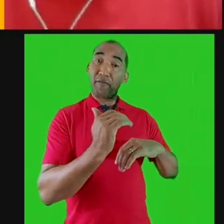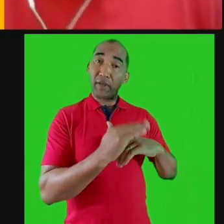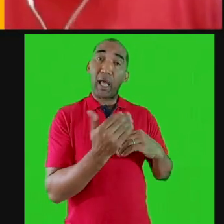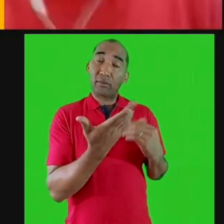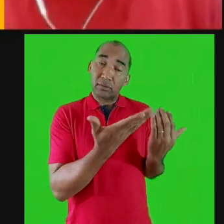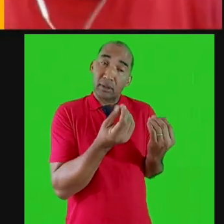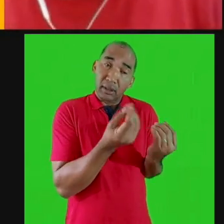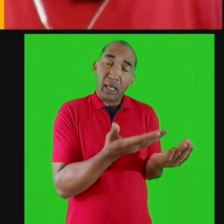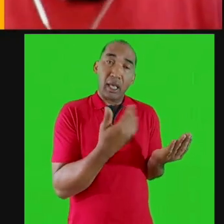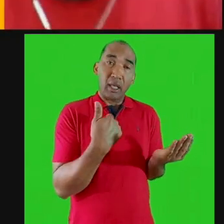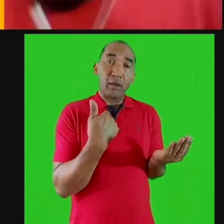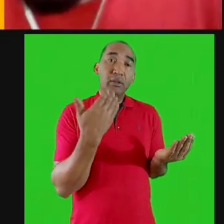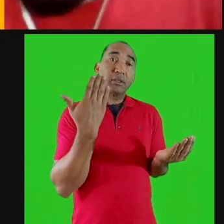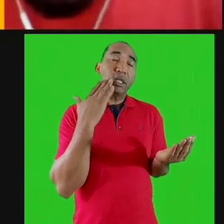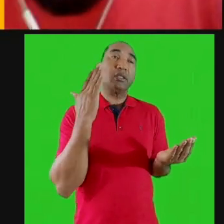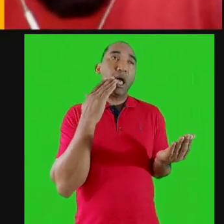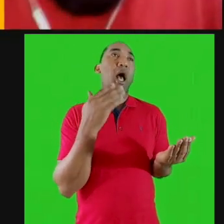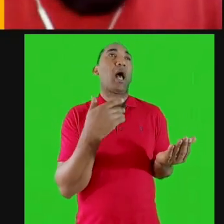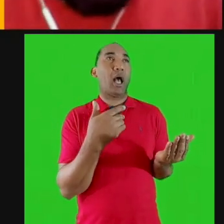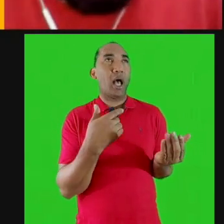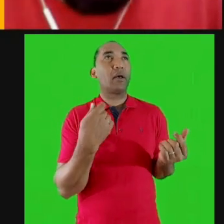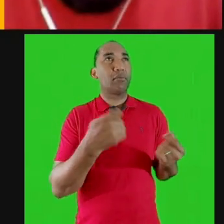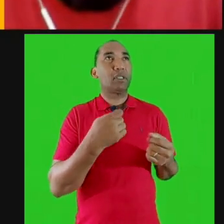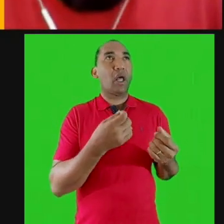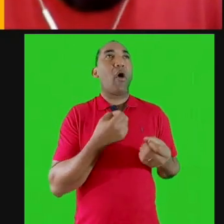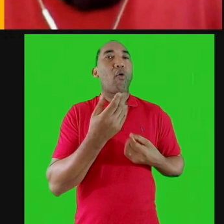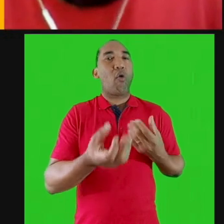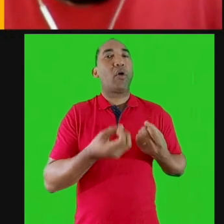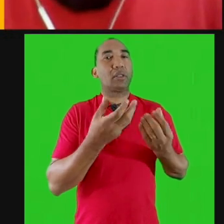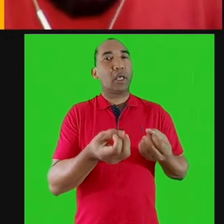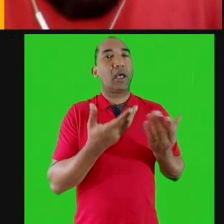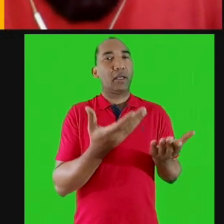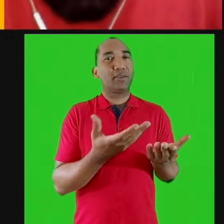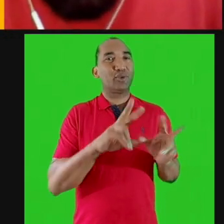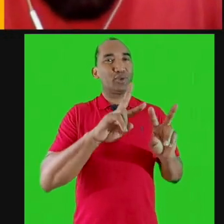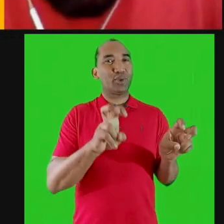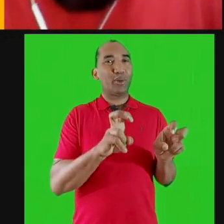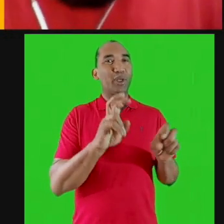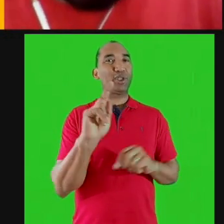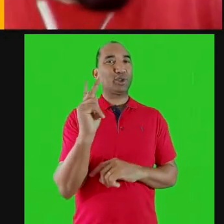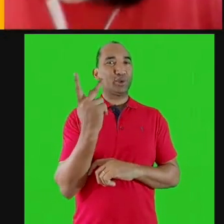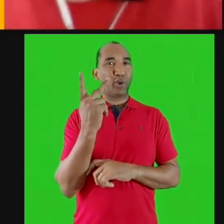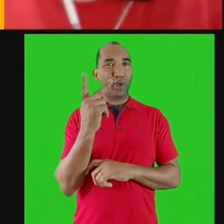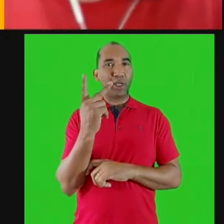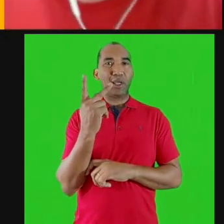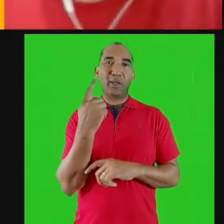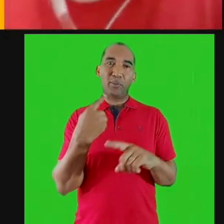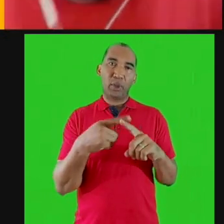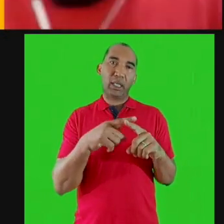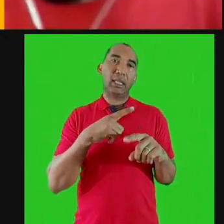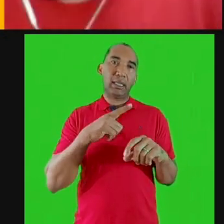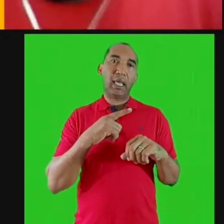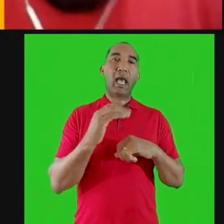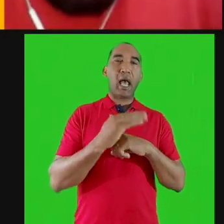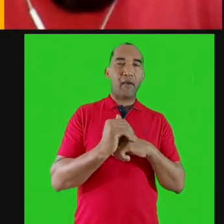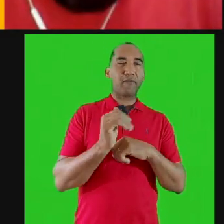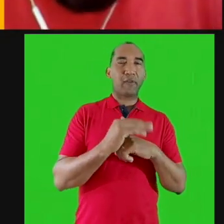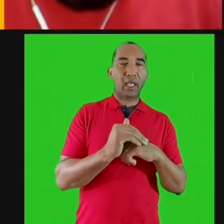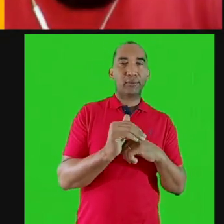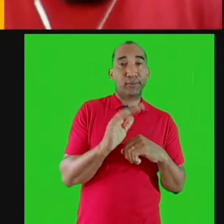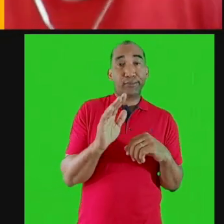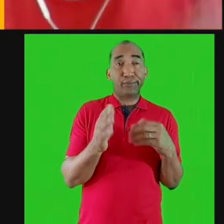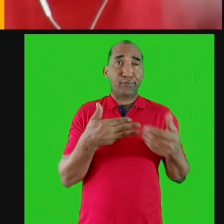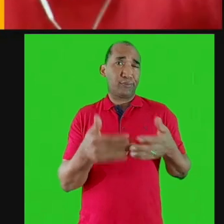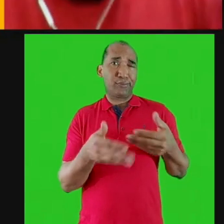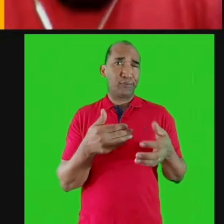forma, eu entendi, cara, eu teria que contar essa história através do cinema, porque era um filme que eu precisava falar desse afeto. Embora que às vezes ele chamasse a Amanda de ele, de ela, mas eu